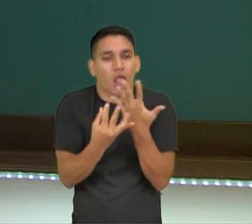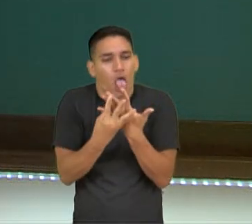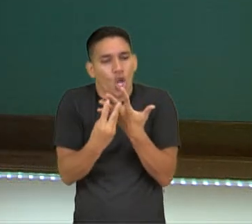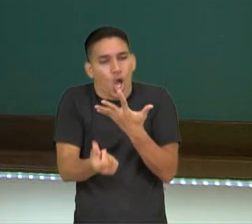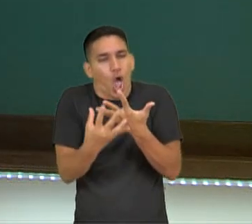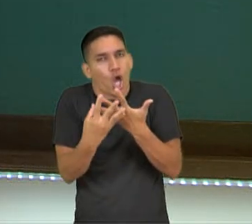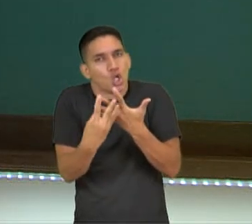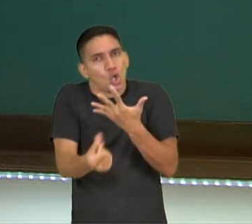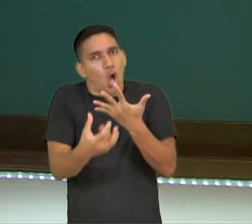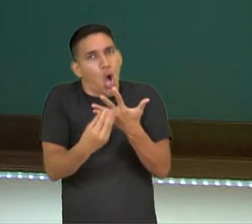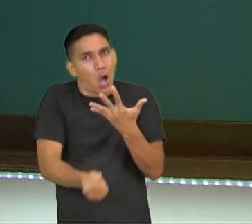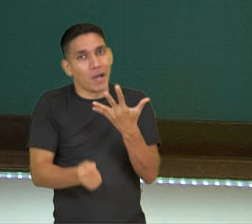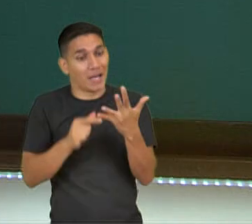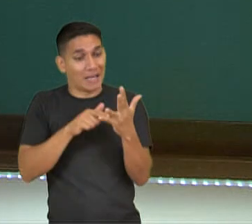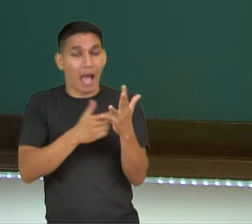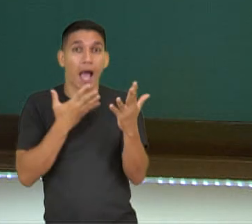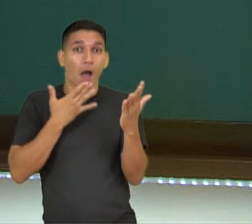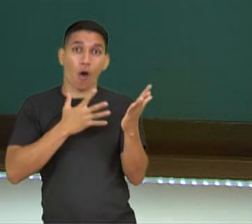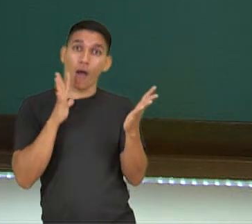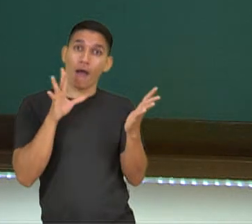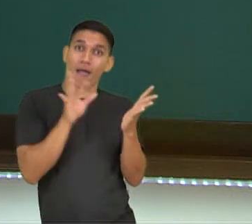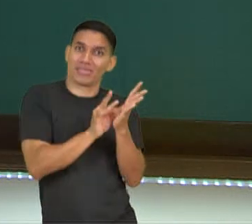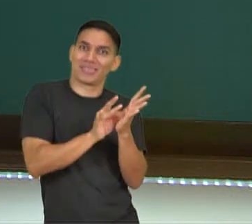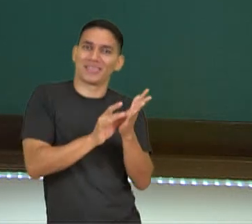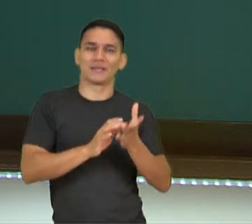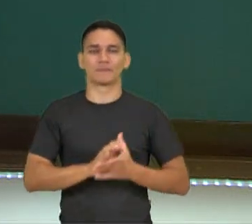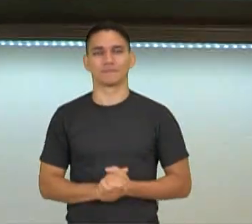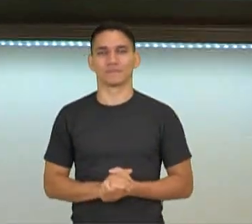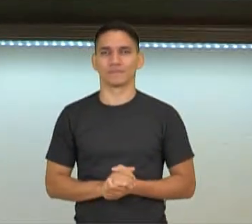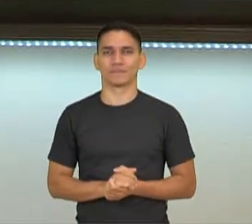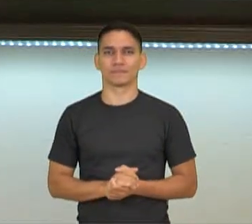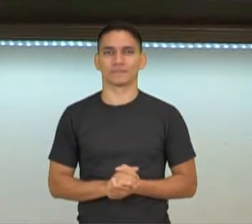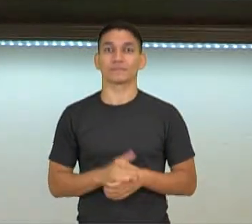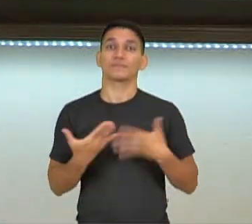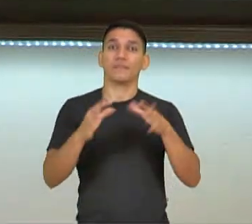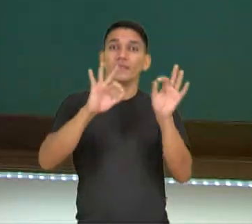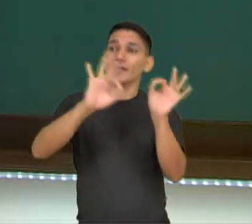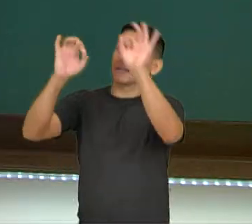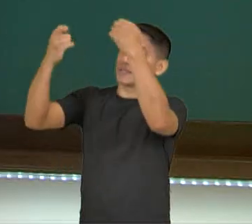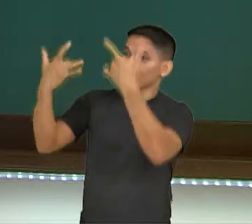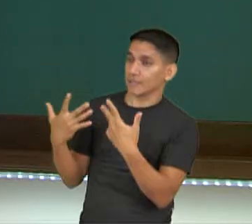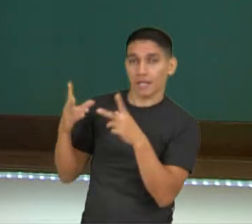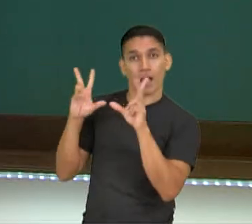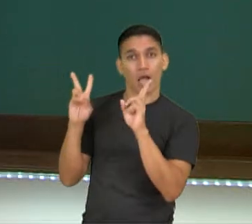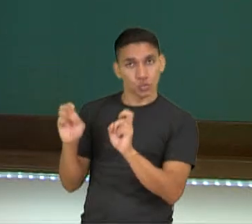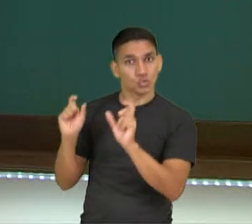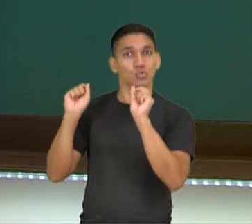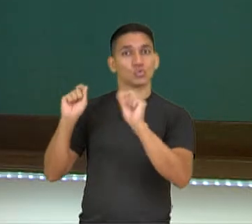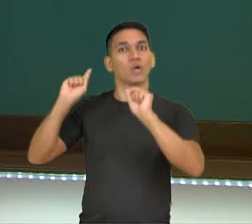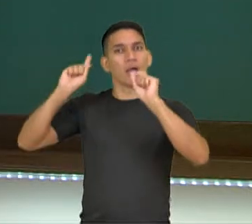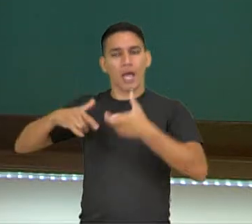dessas cores e a pigmentação fixada, ok? Nesse vídeo, nós